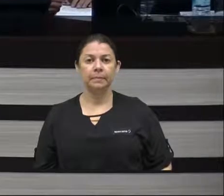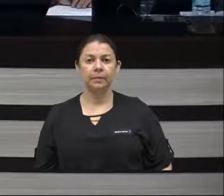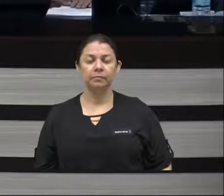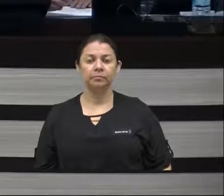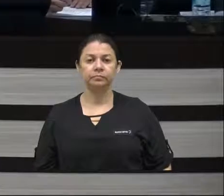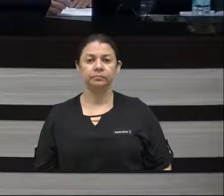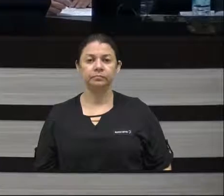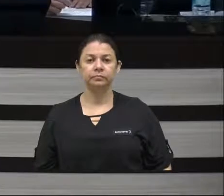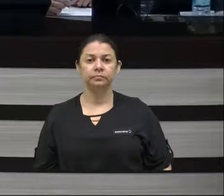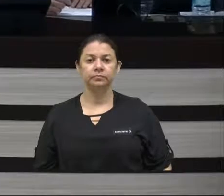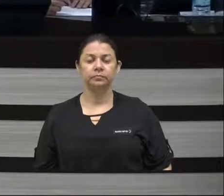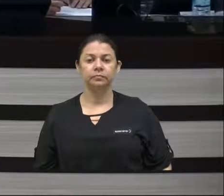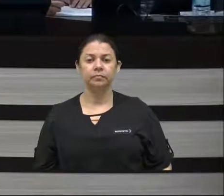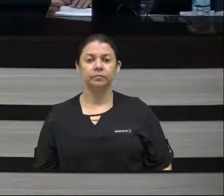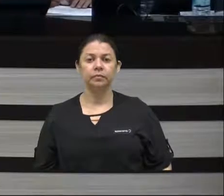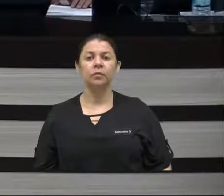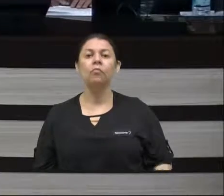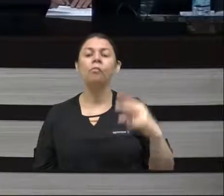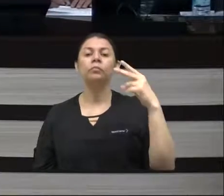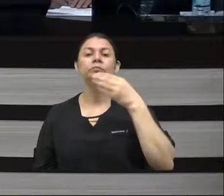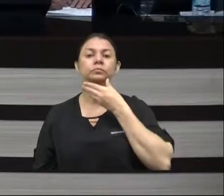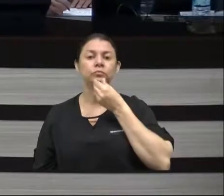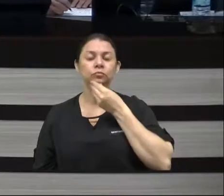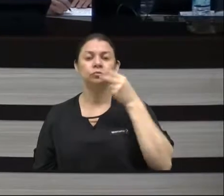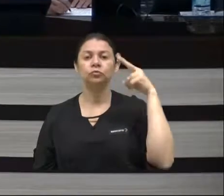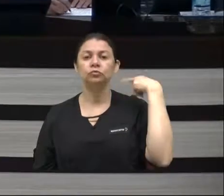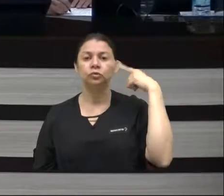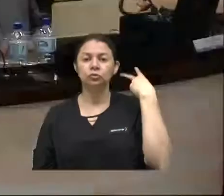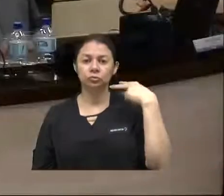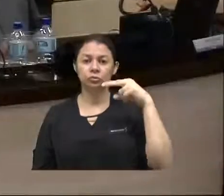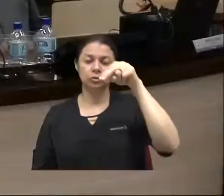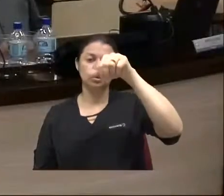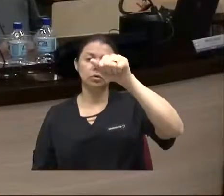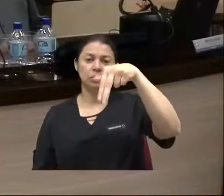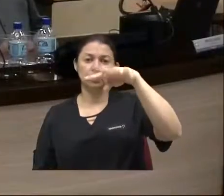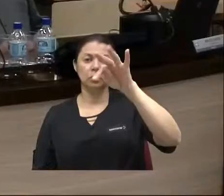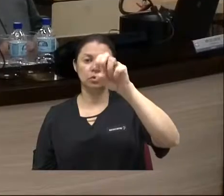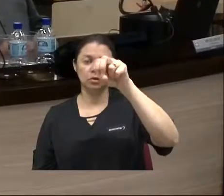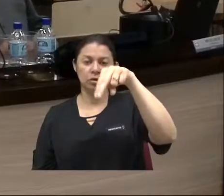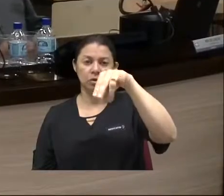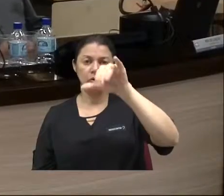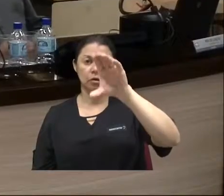Como vota o vereador Antônio Franco de Moraes? Sidney Pascotto.